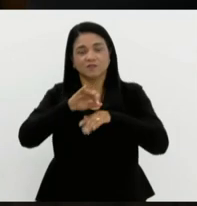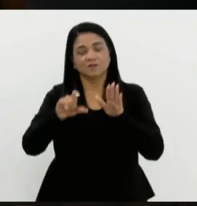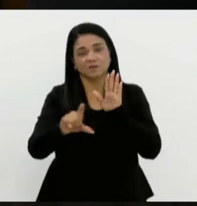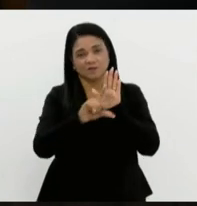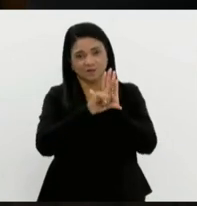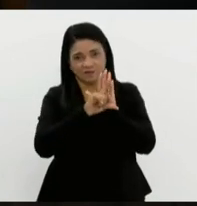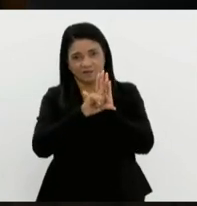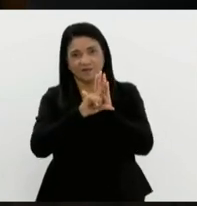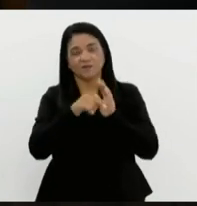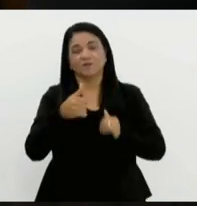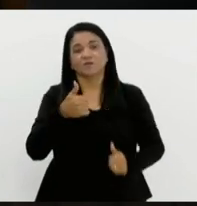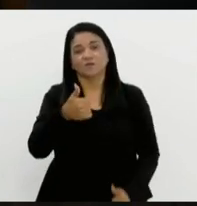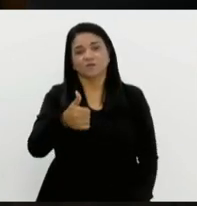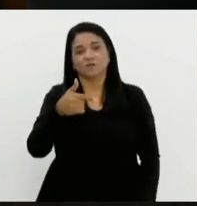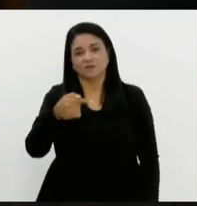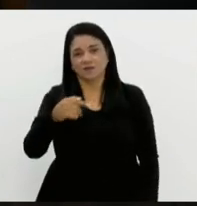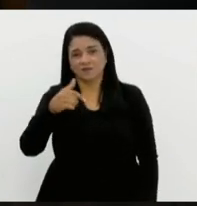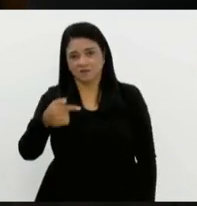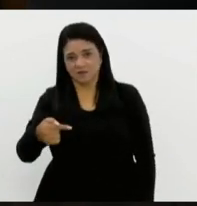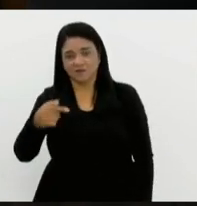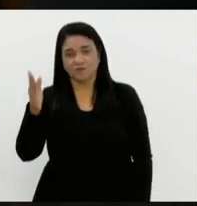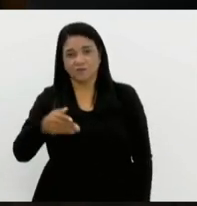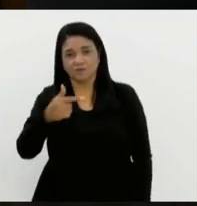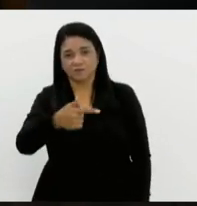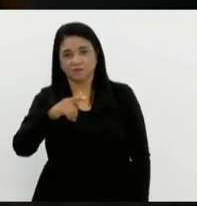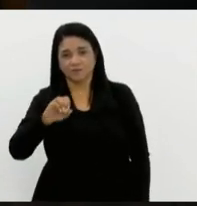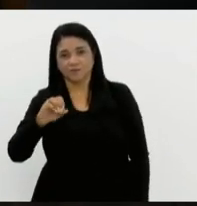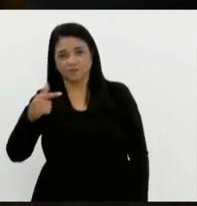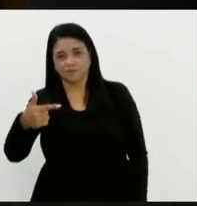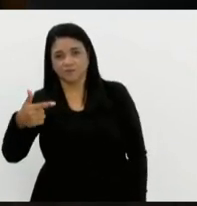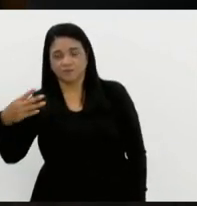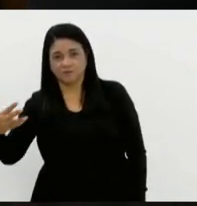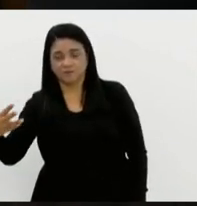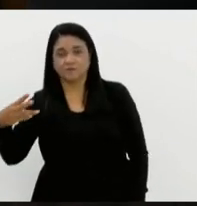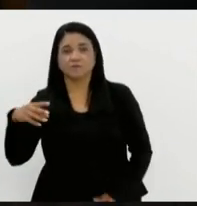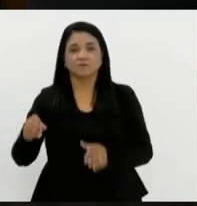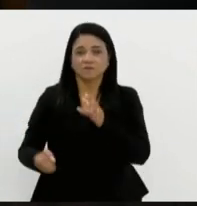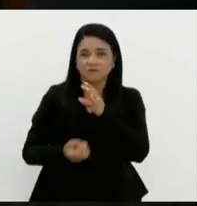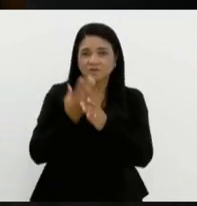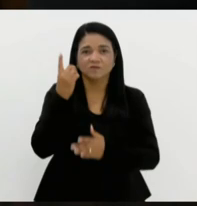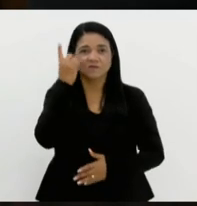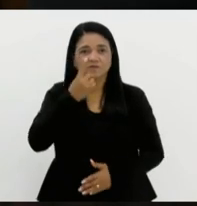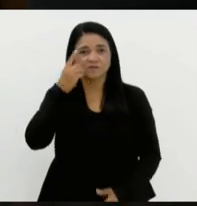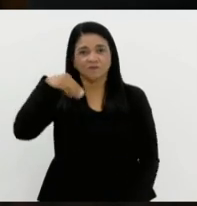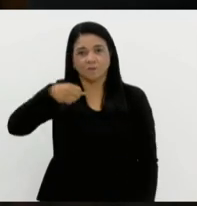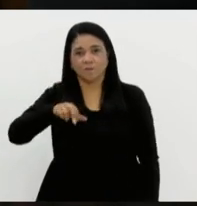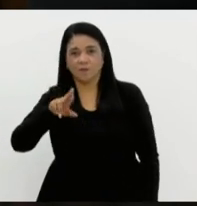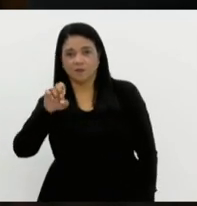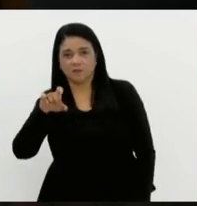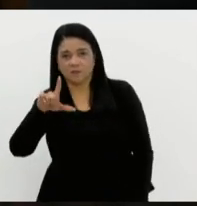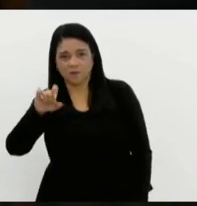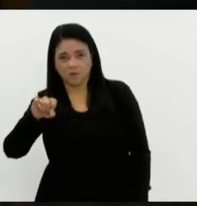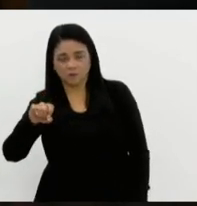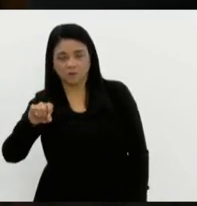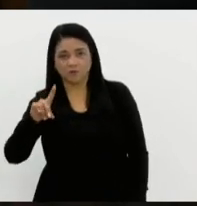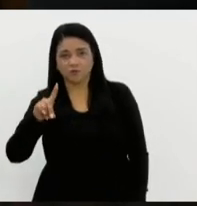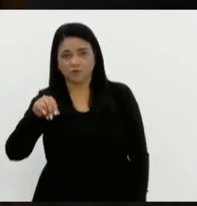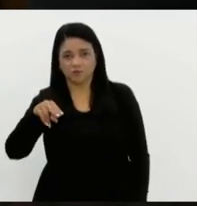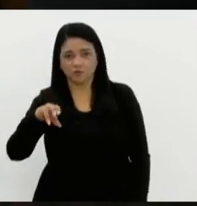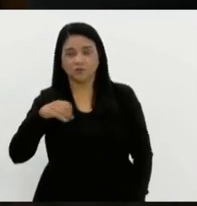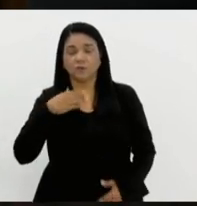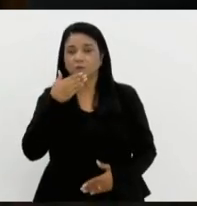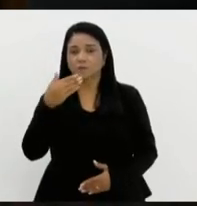legislativa número 177/2023, de autoria do deputado Marcelo Dino, que solicita